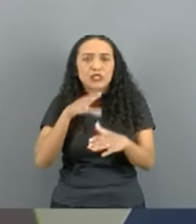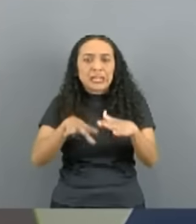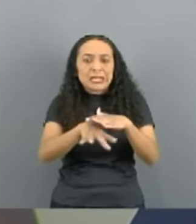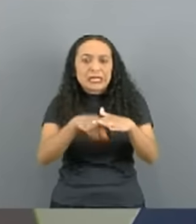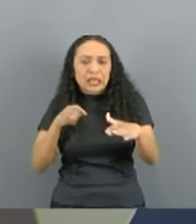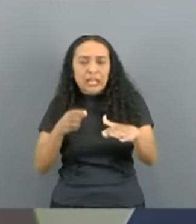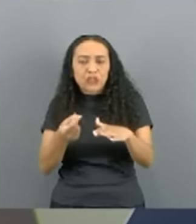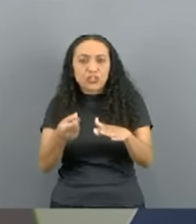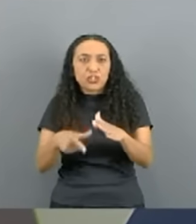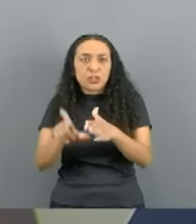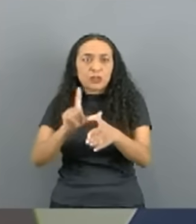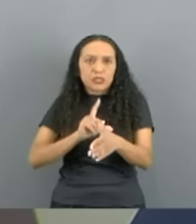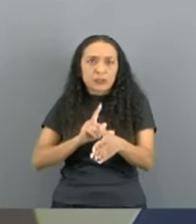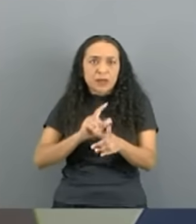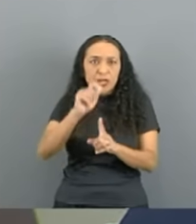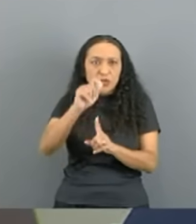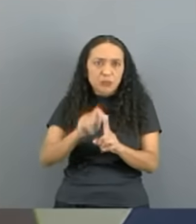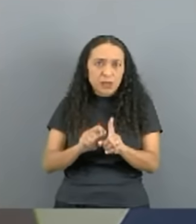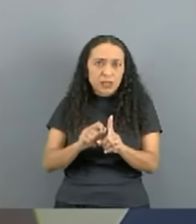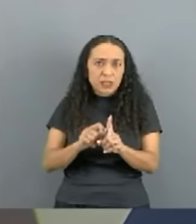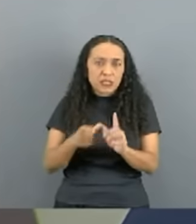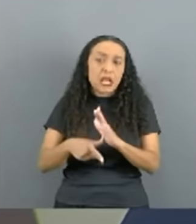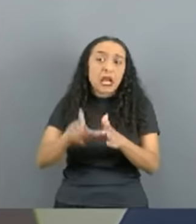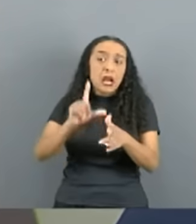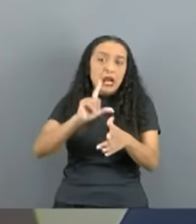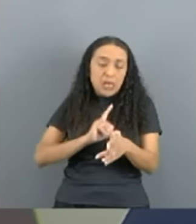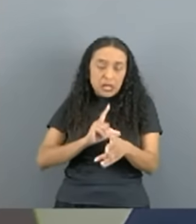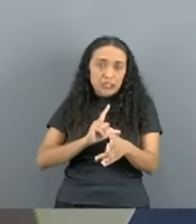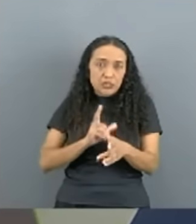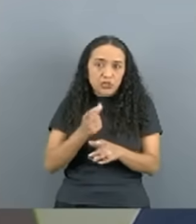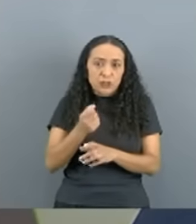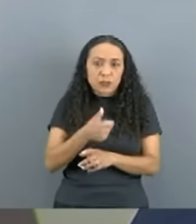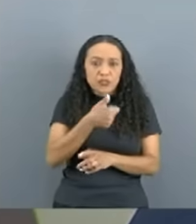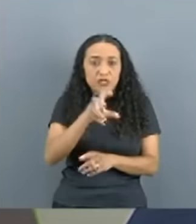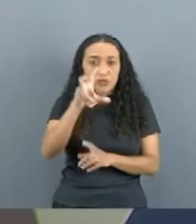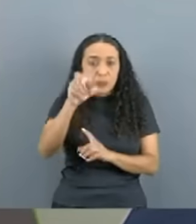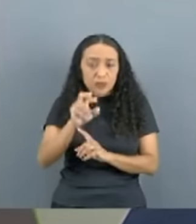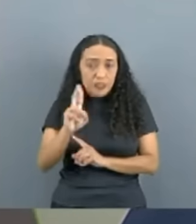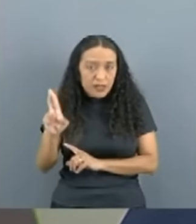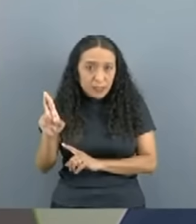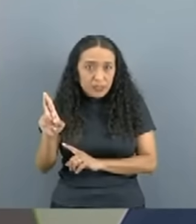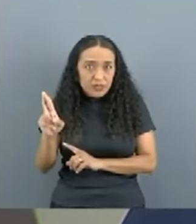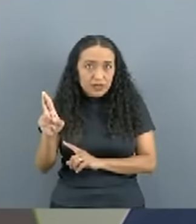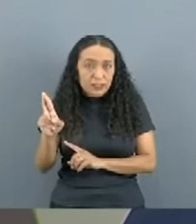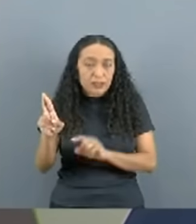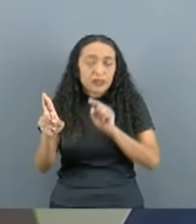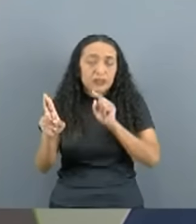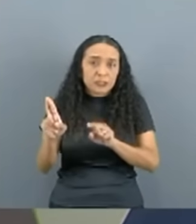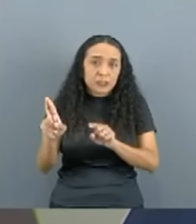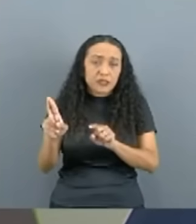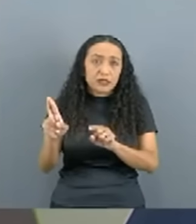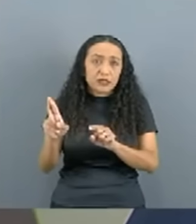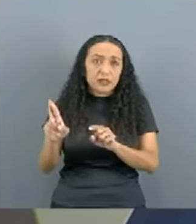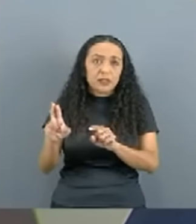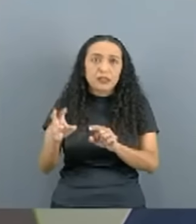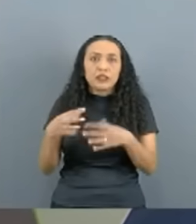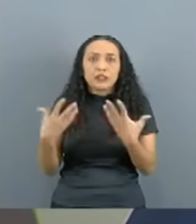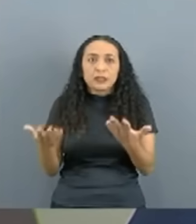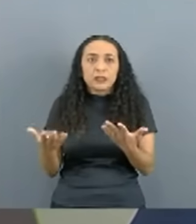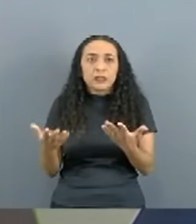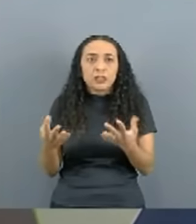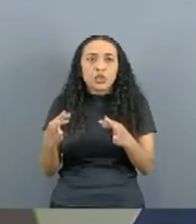antecipar o dinheiro do final do mês antes, no valor de R$150, e que todas